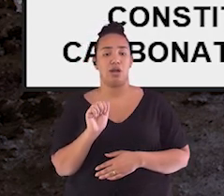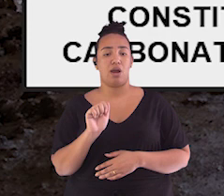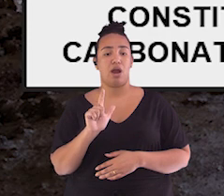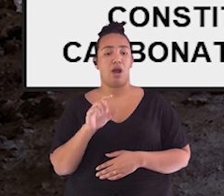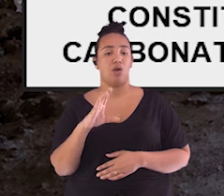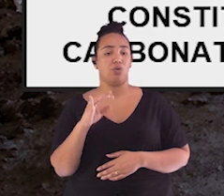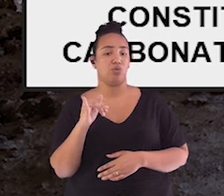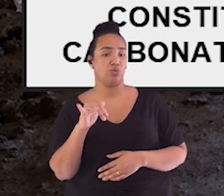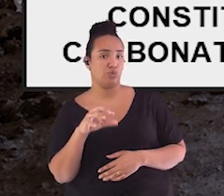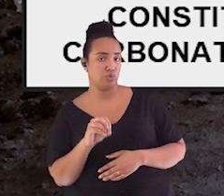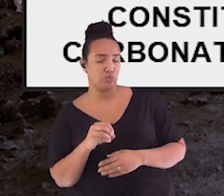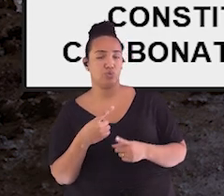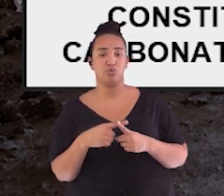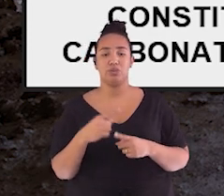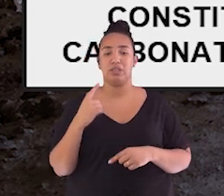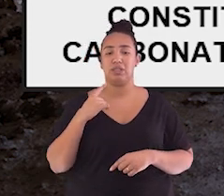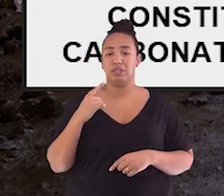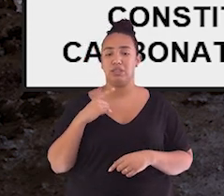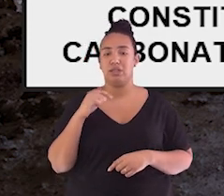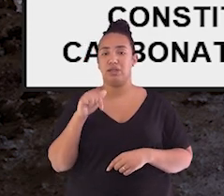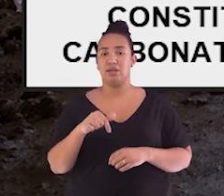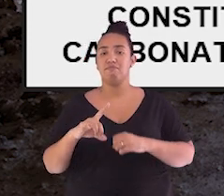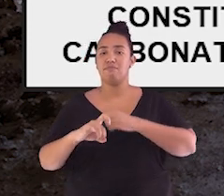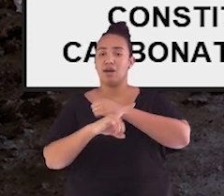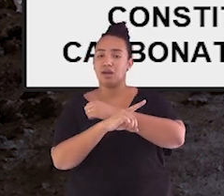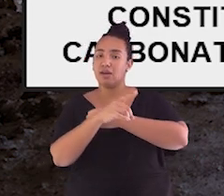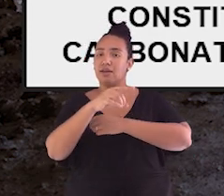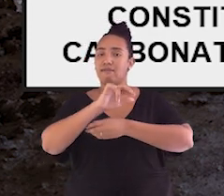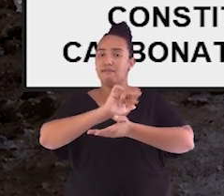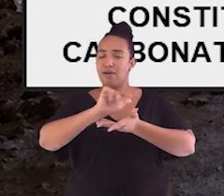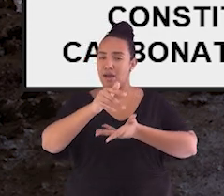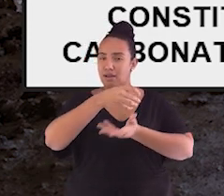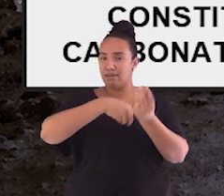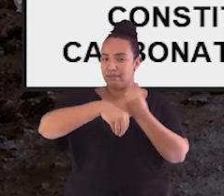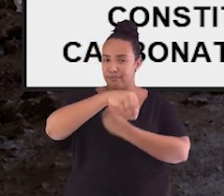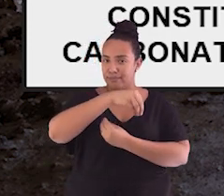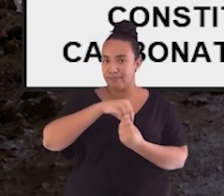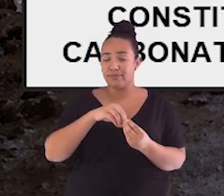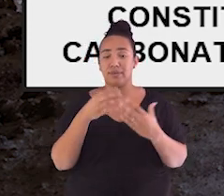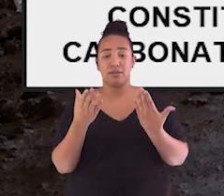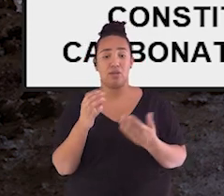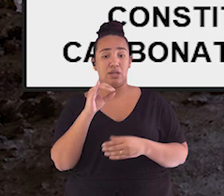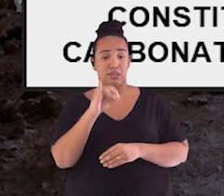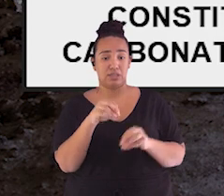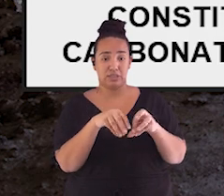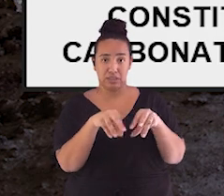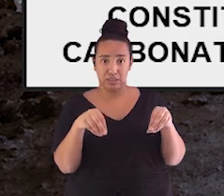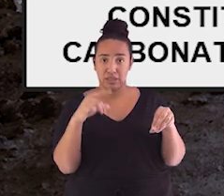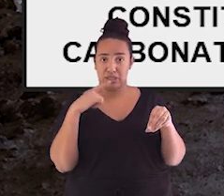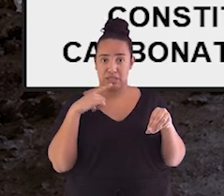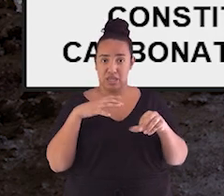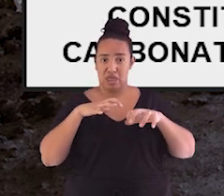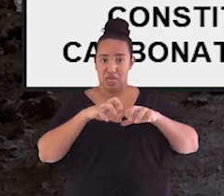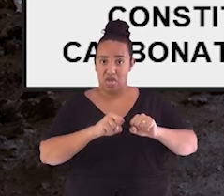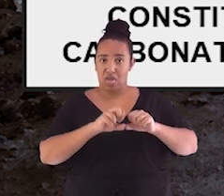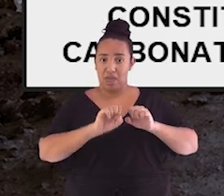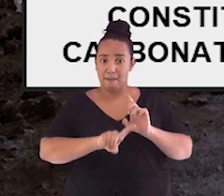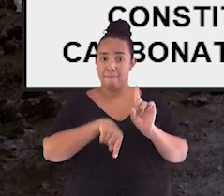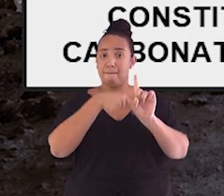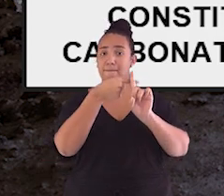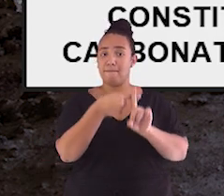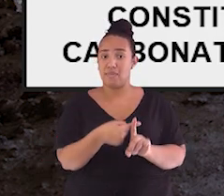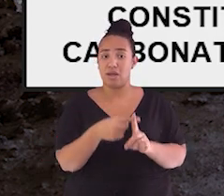organismos inferiores, que são as cianobactérias. Ou seja, quanto mais o solo for argiloso, isso o torna